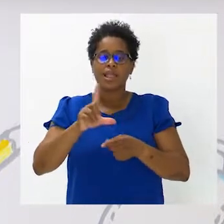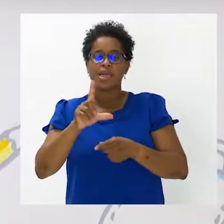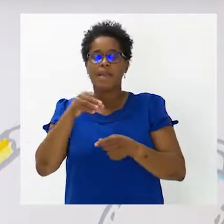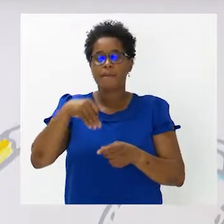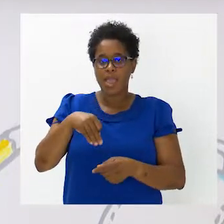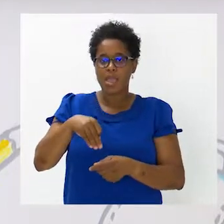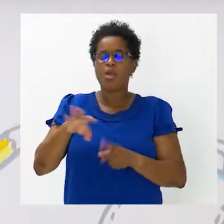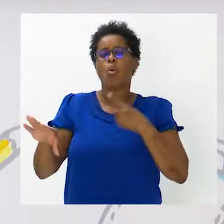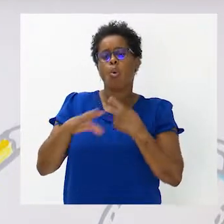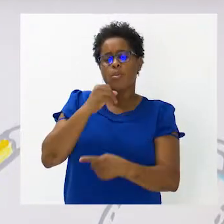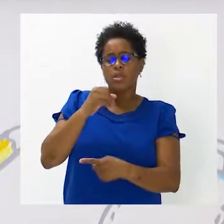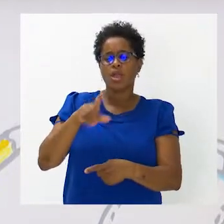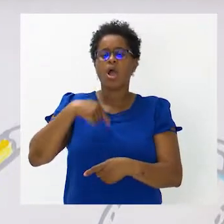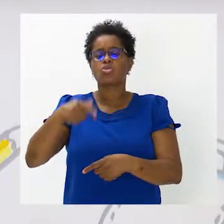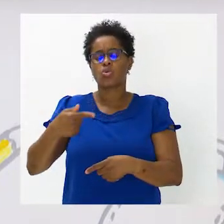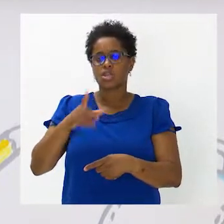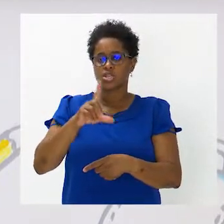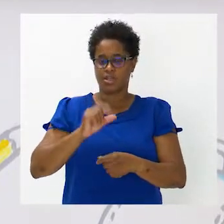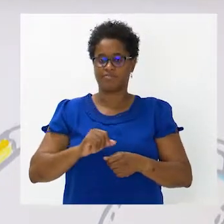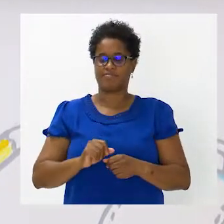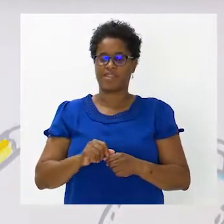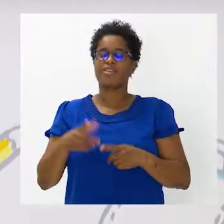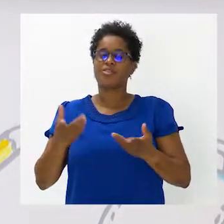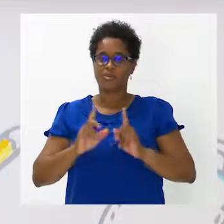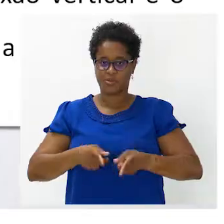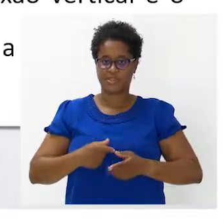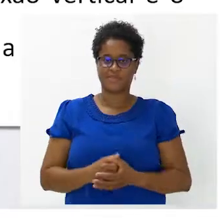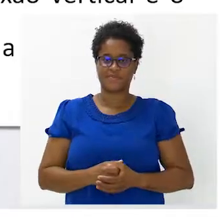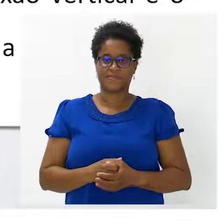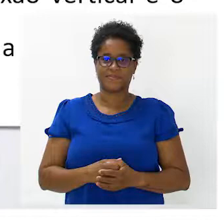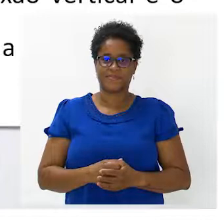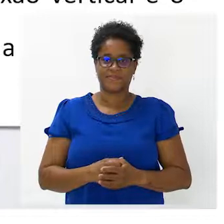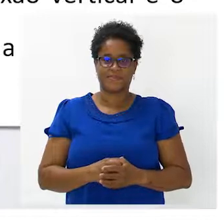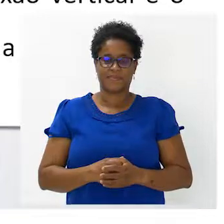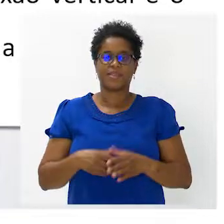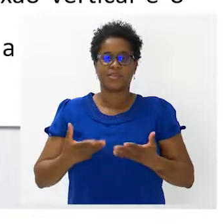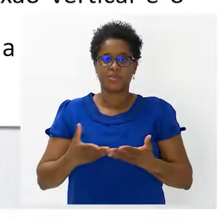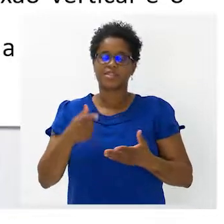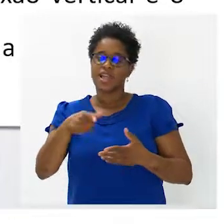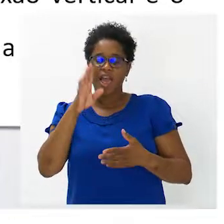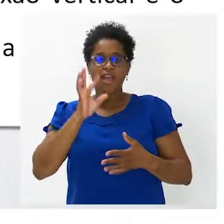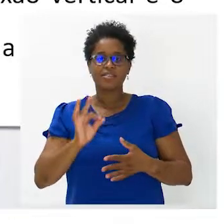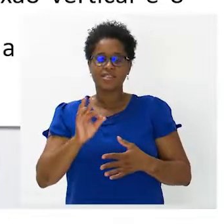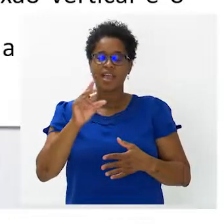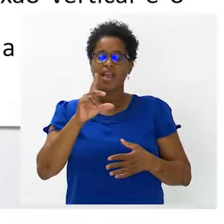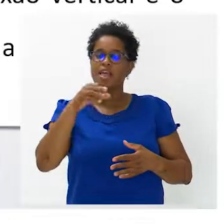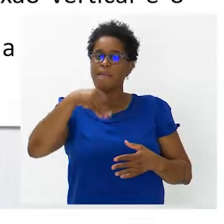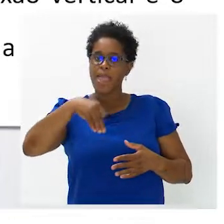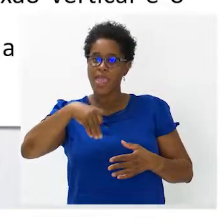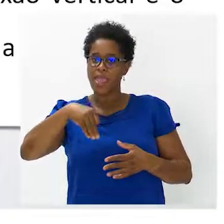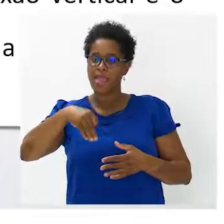letra P, obter as outras letras. Vamos então? Bom, diz assim, a letra